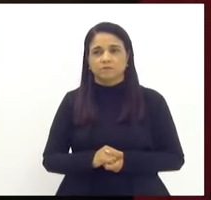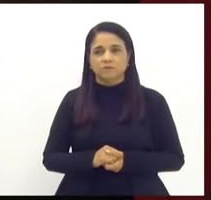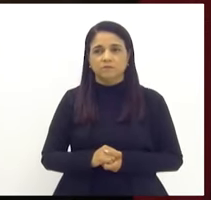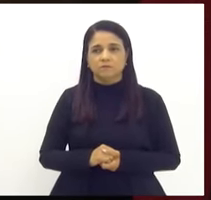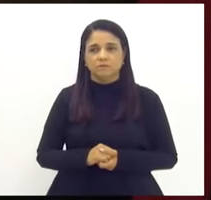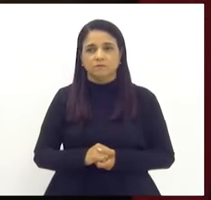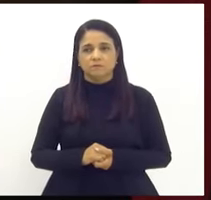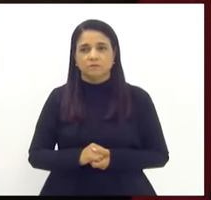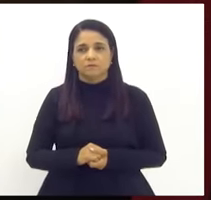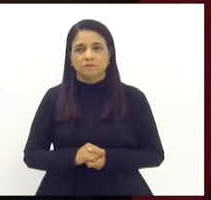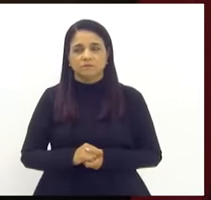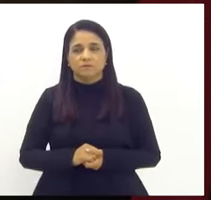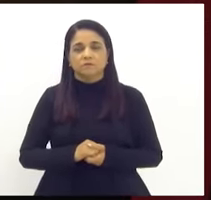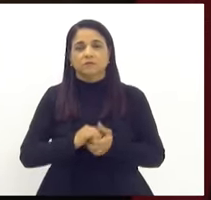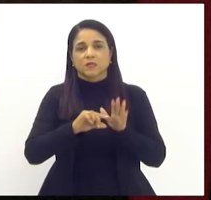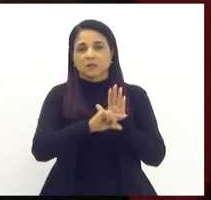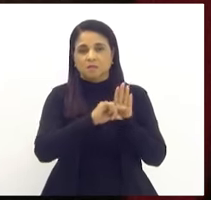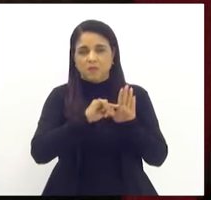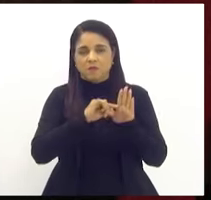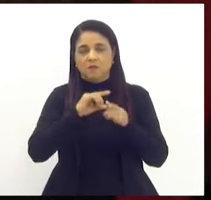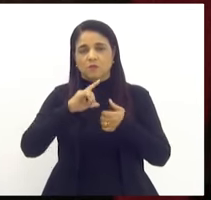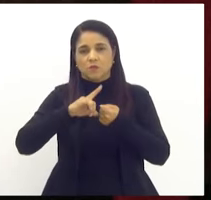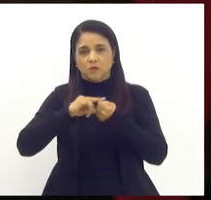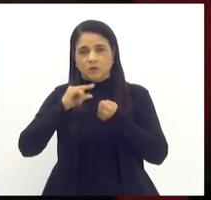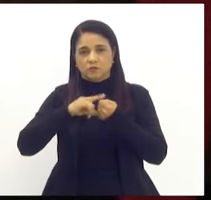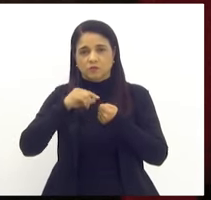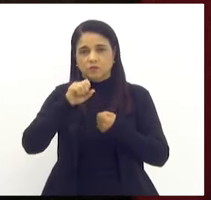sete emenda no artigo